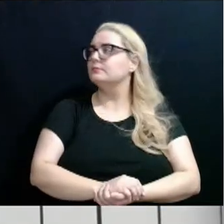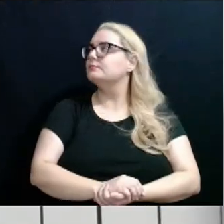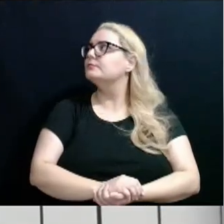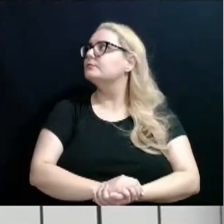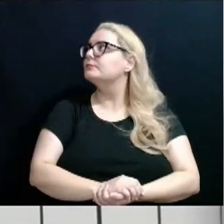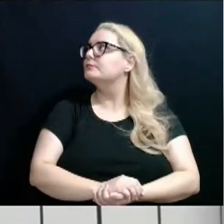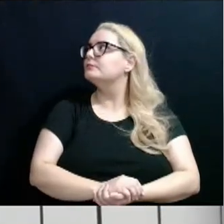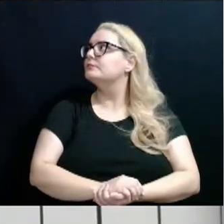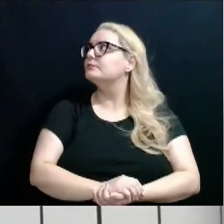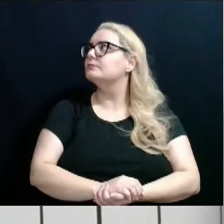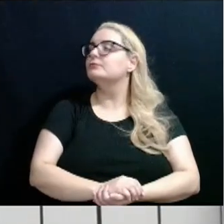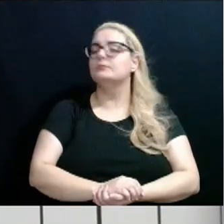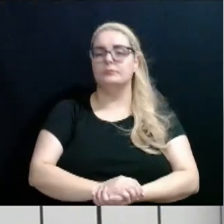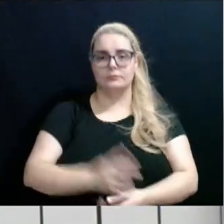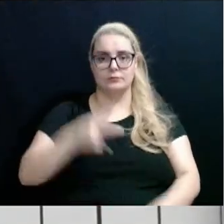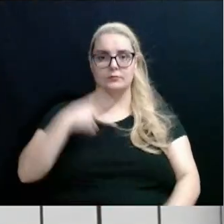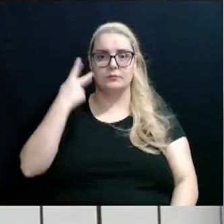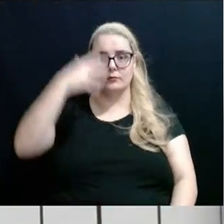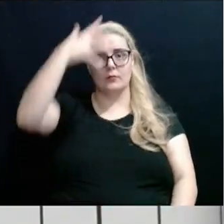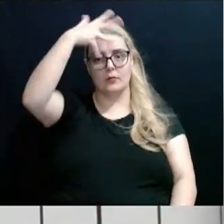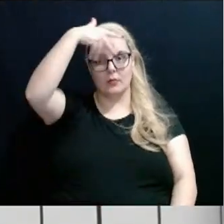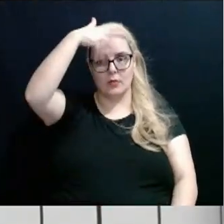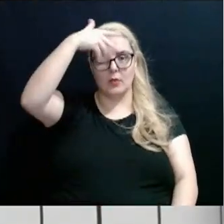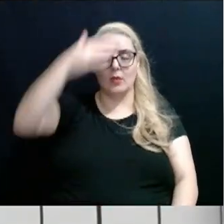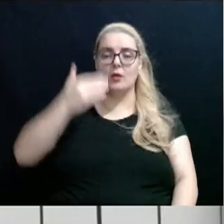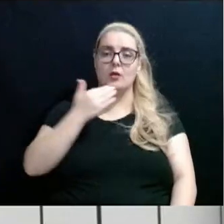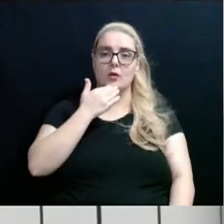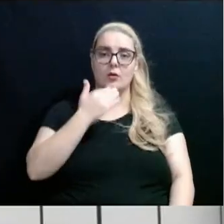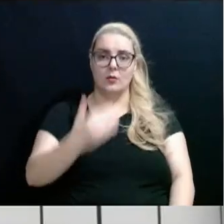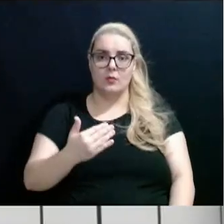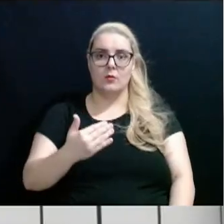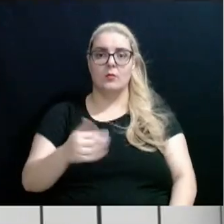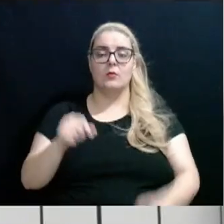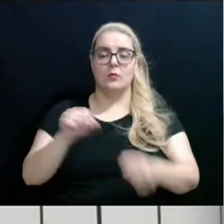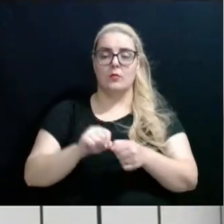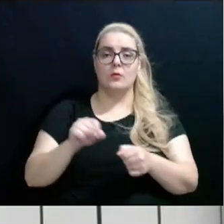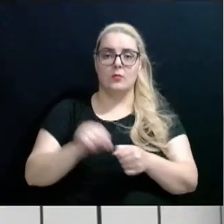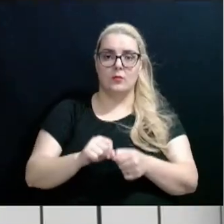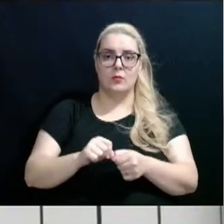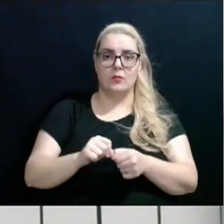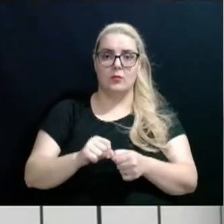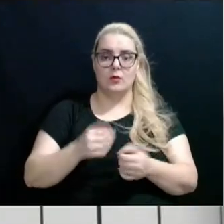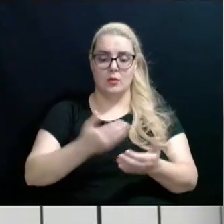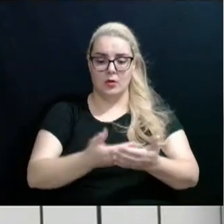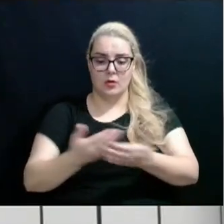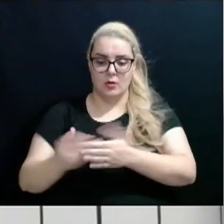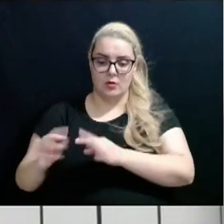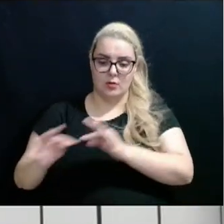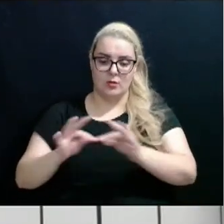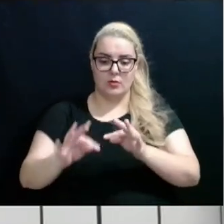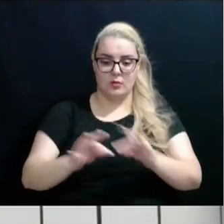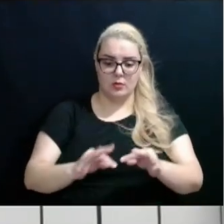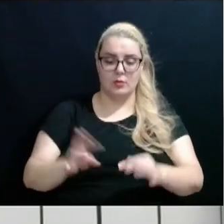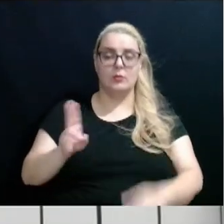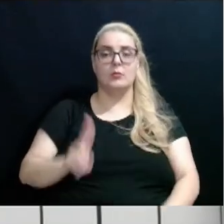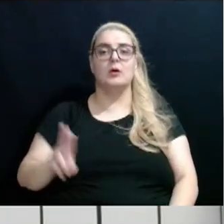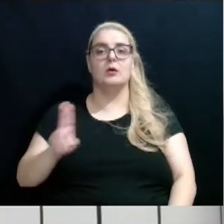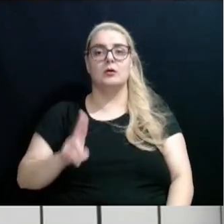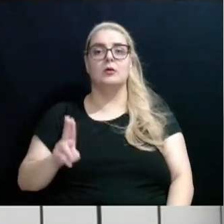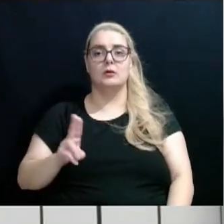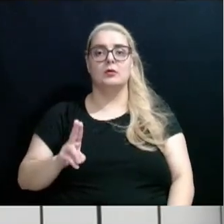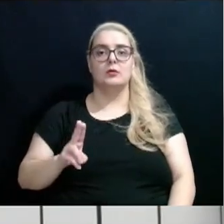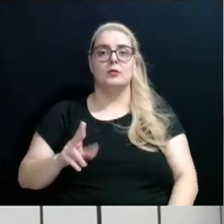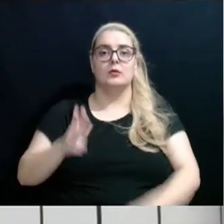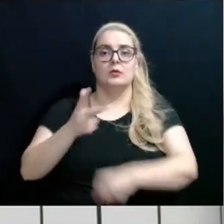O vereador Rodrigo Farmadic solicita a realização de estudo técnico para a implantação de câmeras